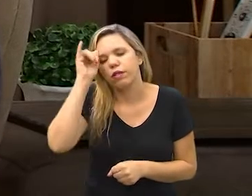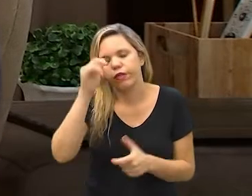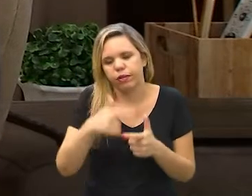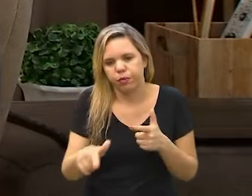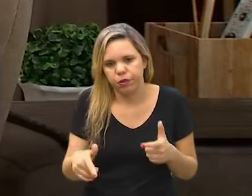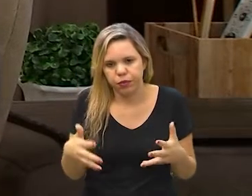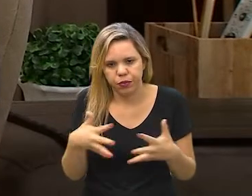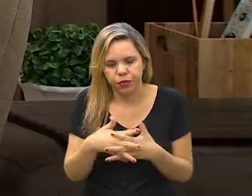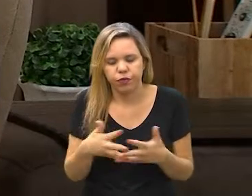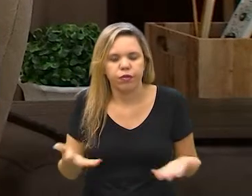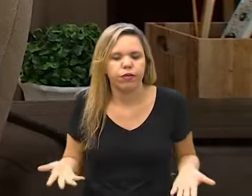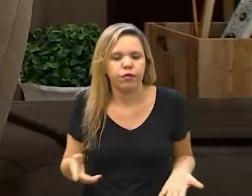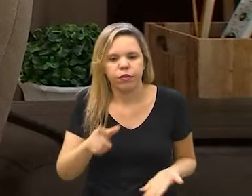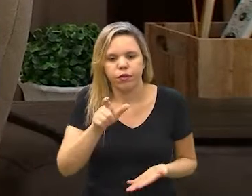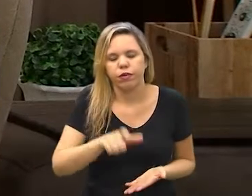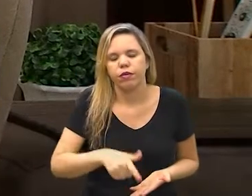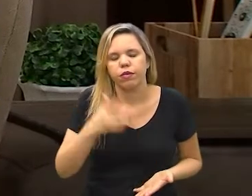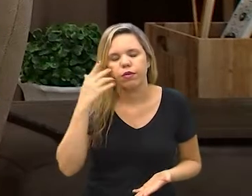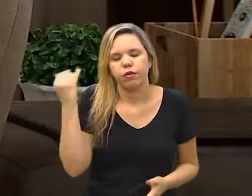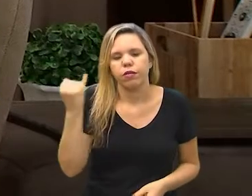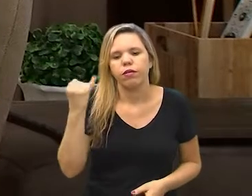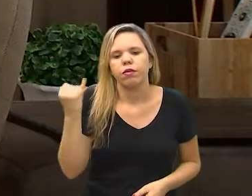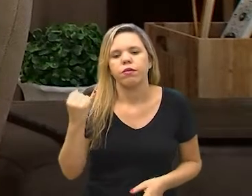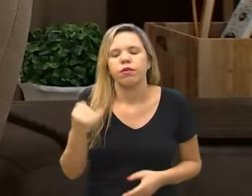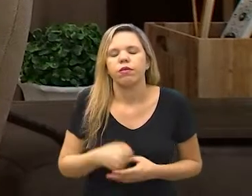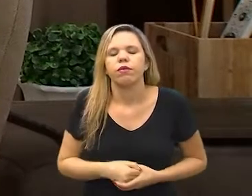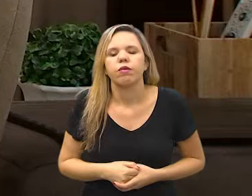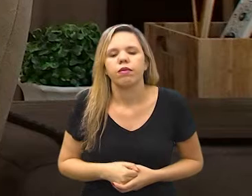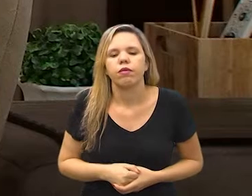problema. O que a pessoa deve levar em conta para